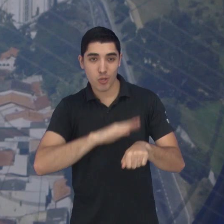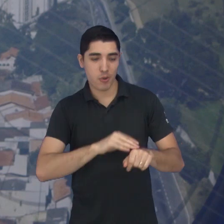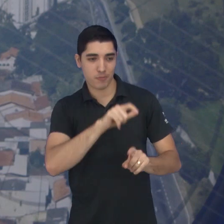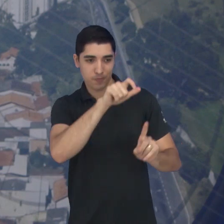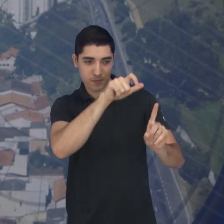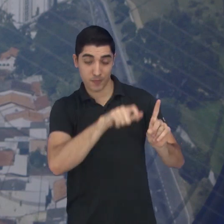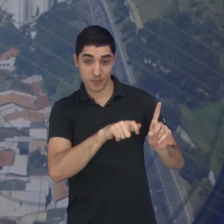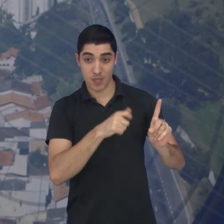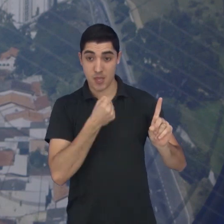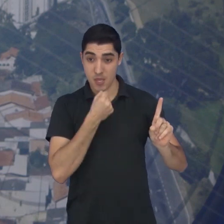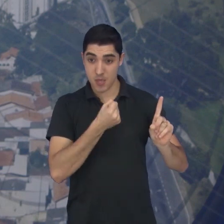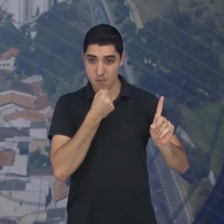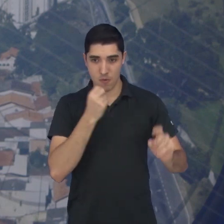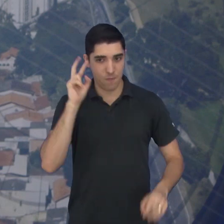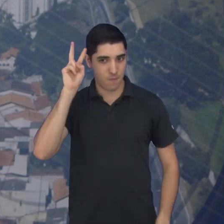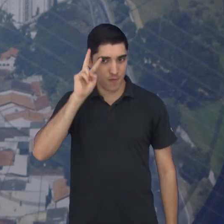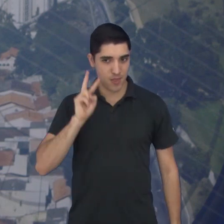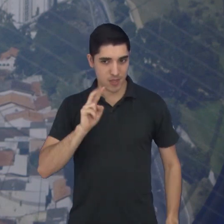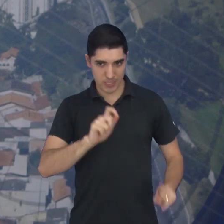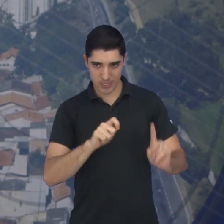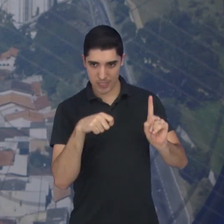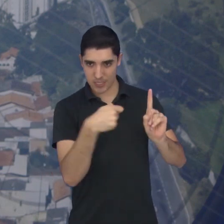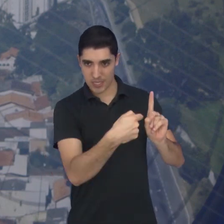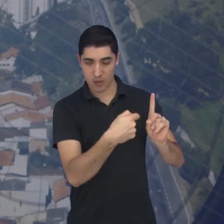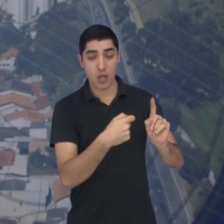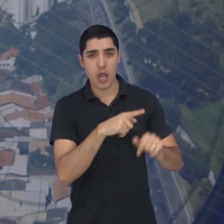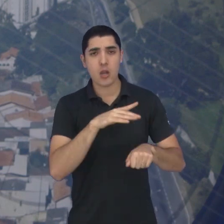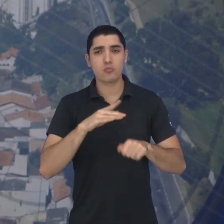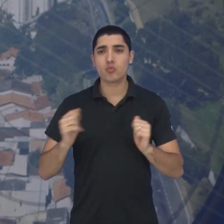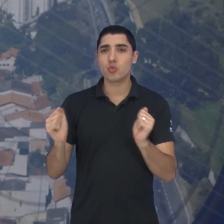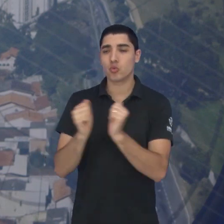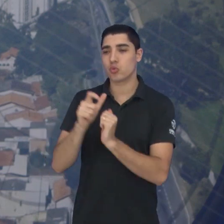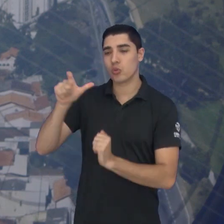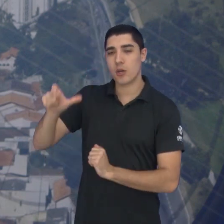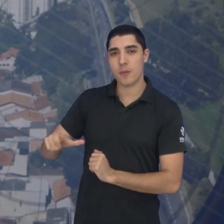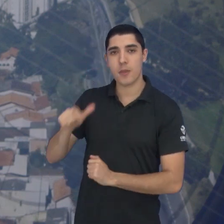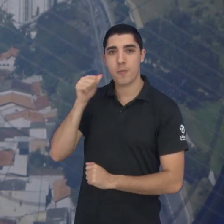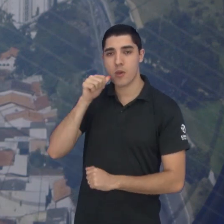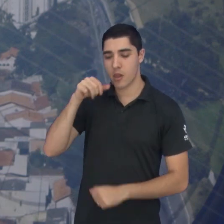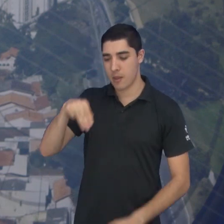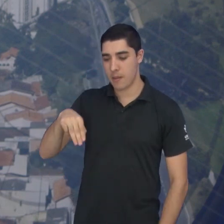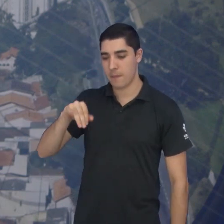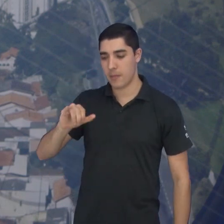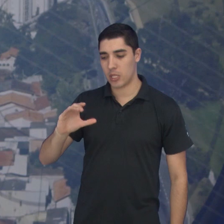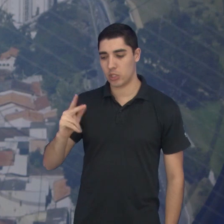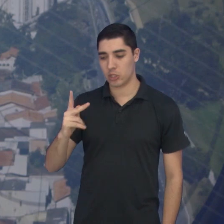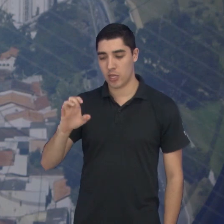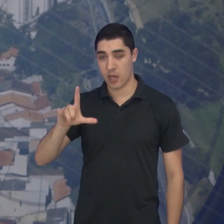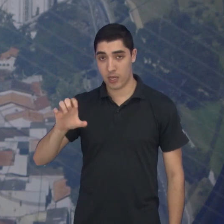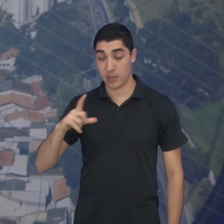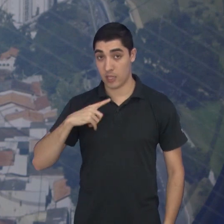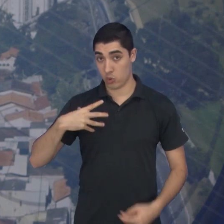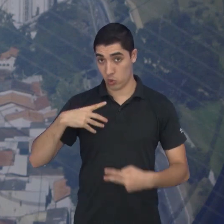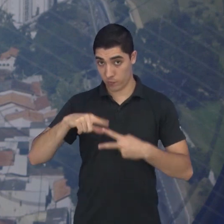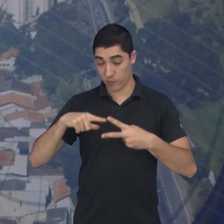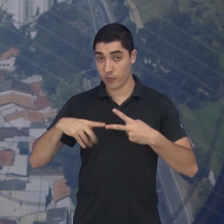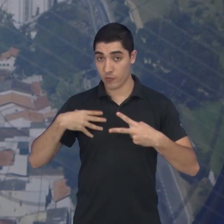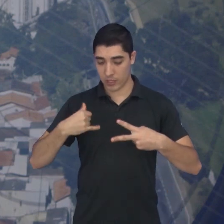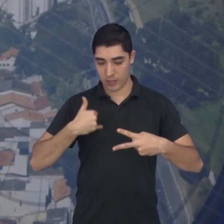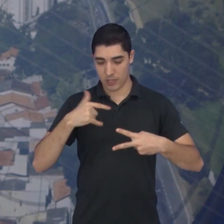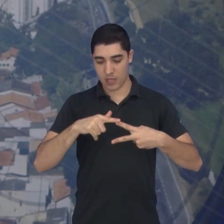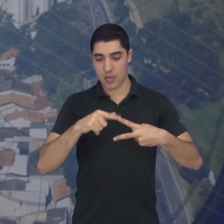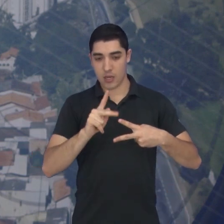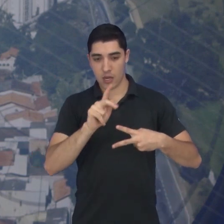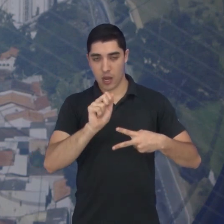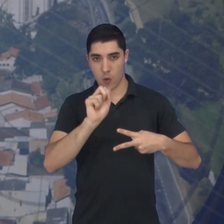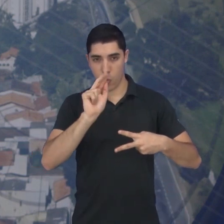Vanessa Nascimento, gente, porque ela conheceu a Michele Teixeira, que é mãe de 2 filhos, o Cauê de 13 e o Caio de